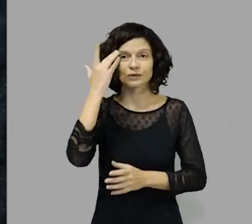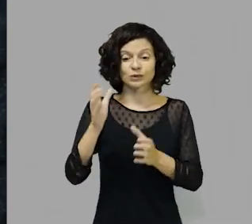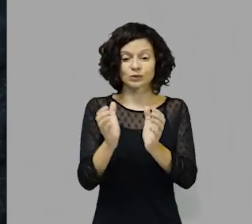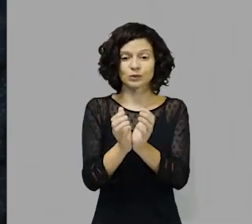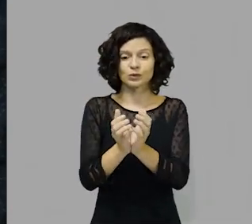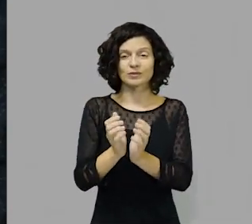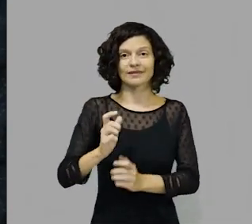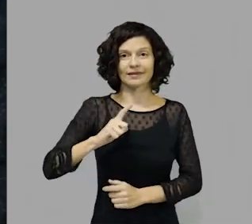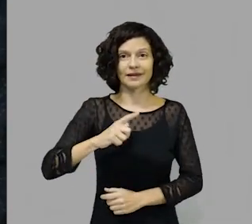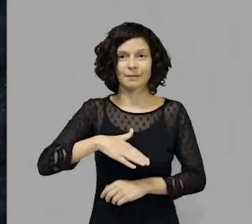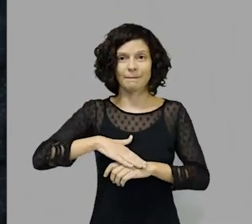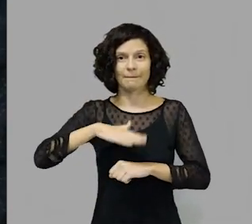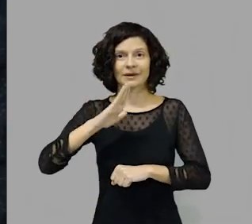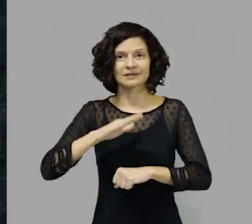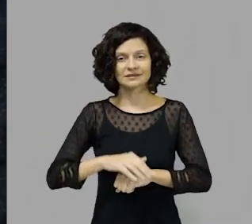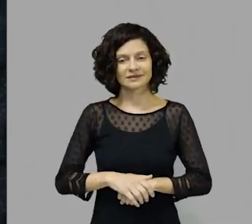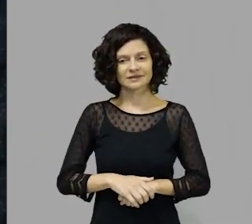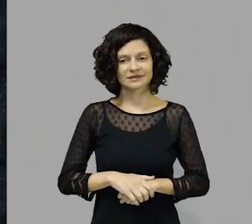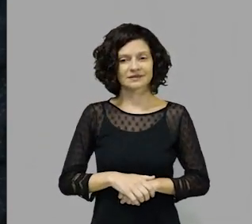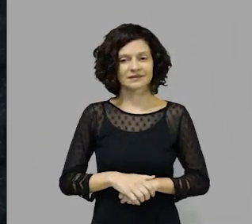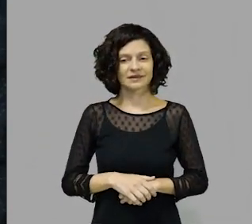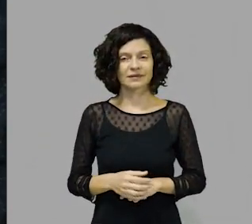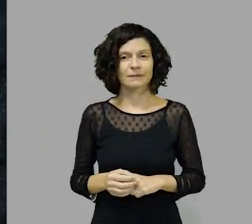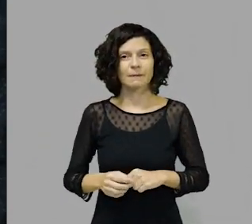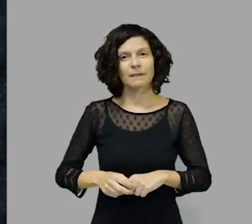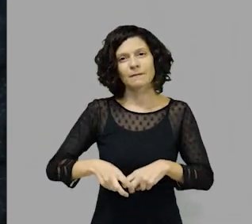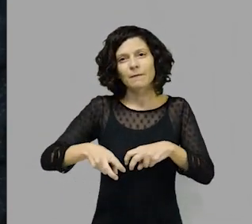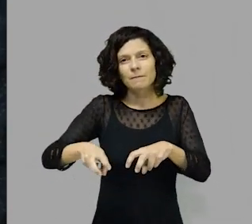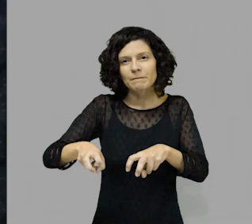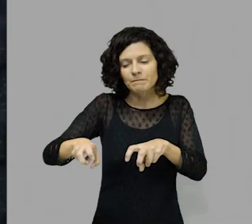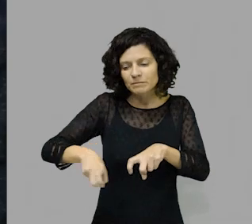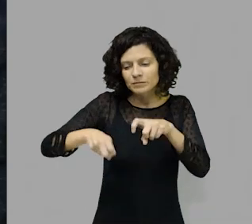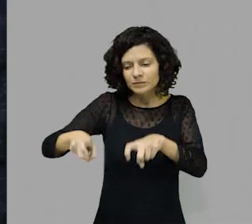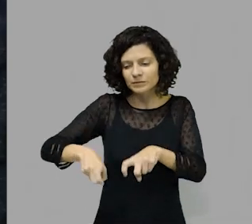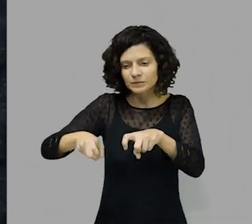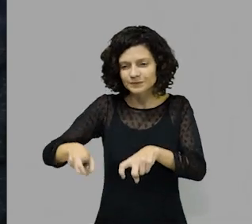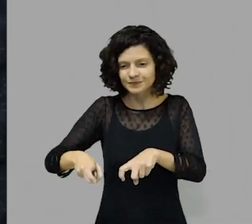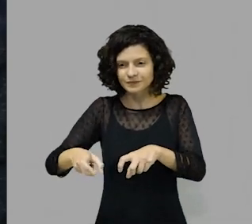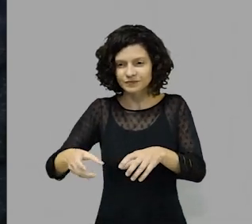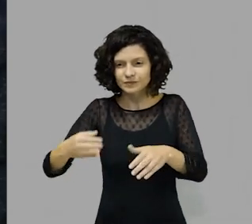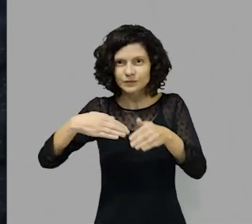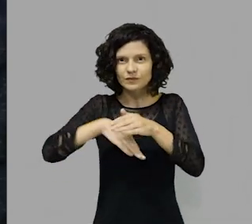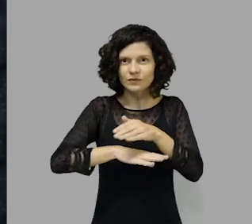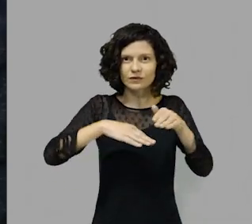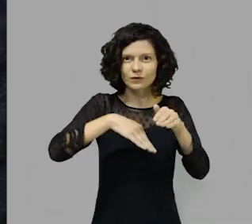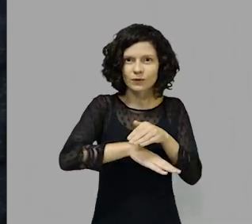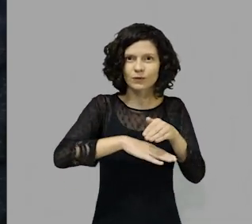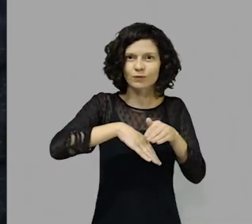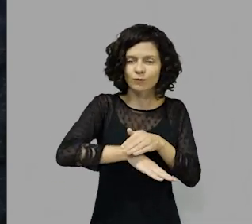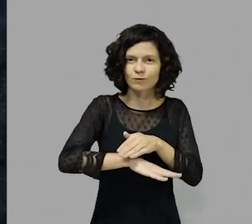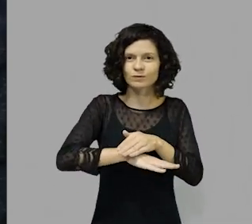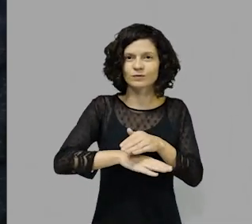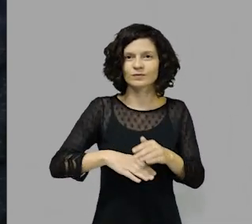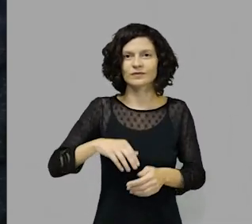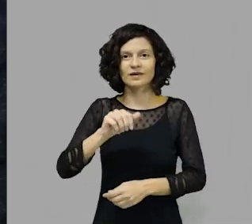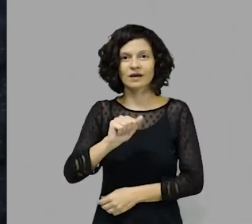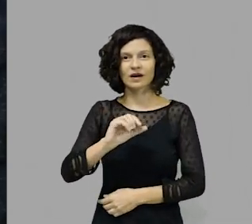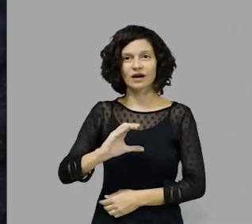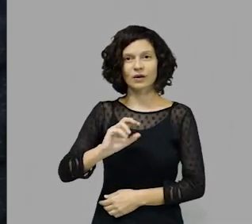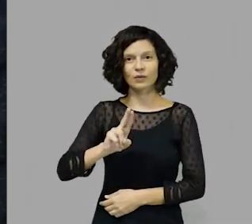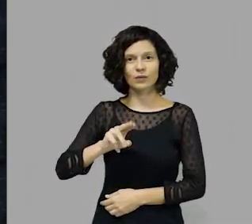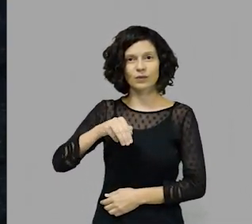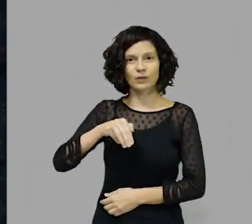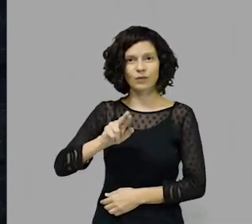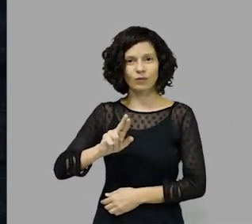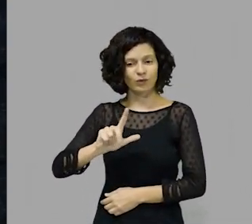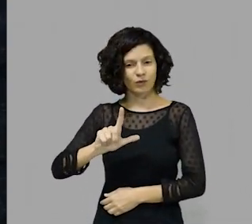consequentemente, da produção voltada ao excedente, ao acúmulo de riqueza, é que vai gerar desigualdade. Então, você pode